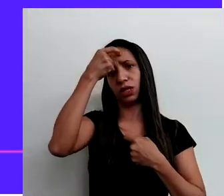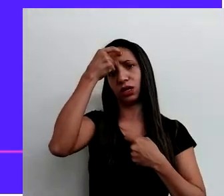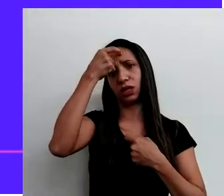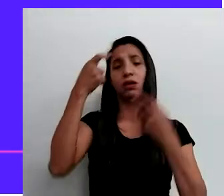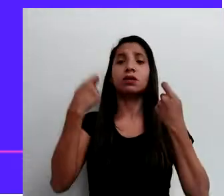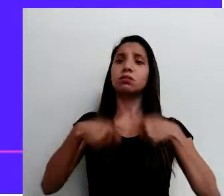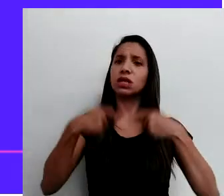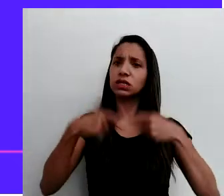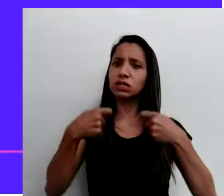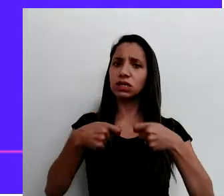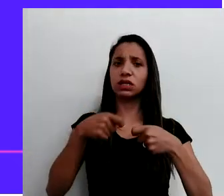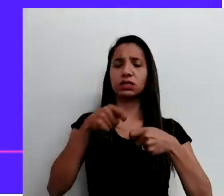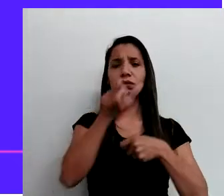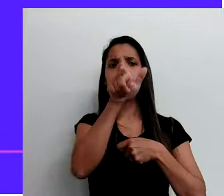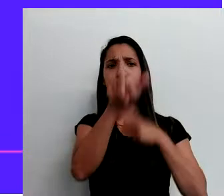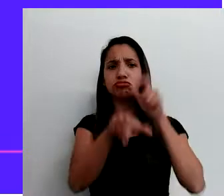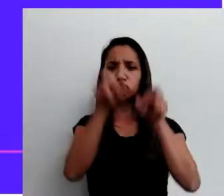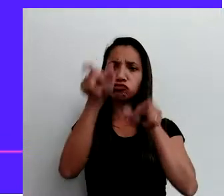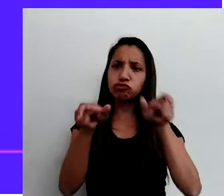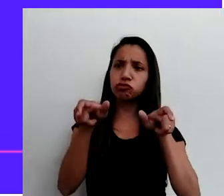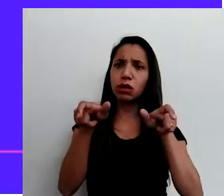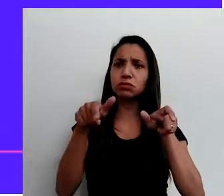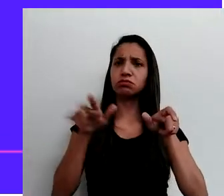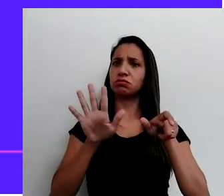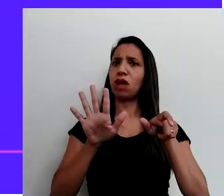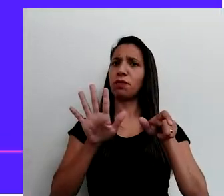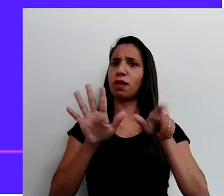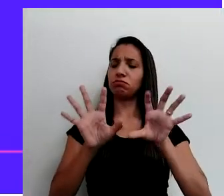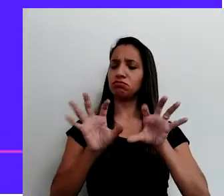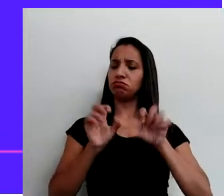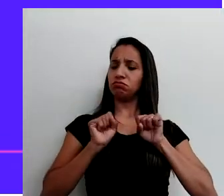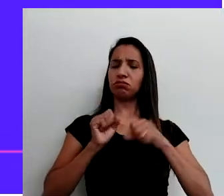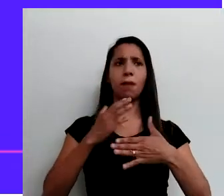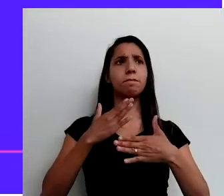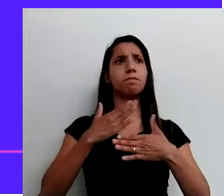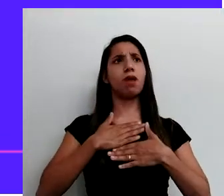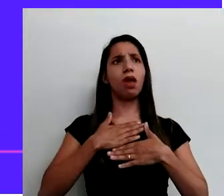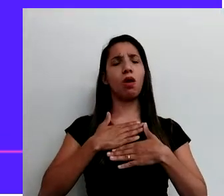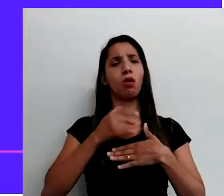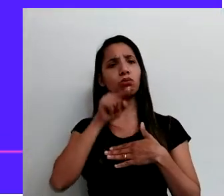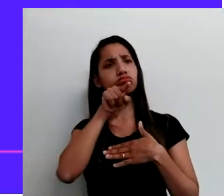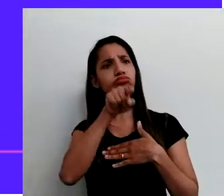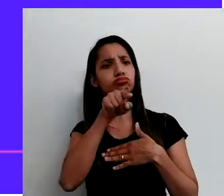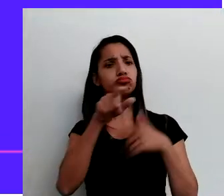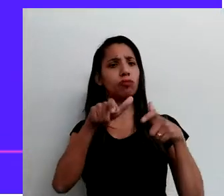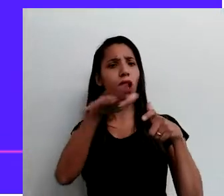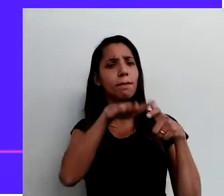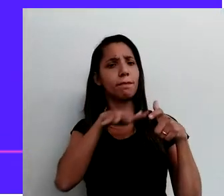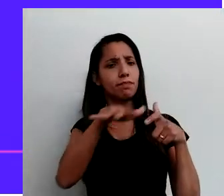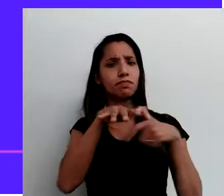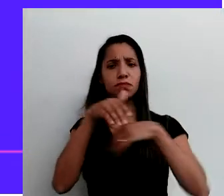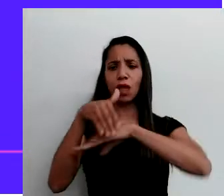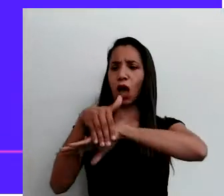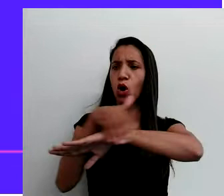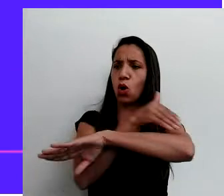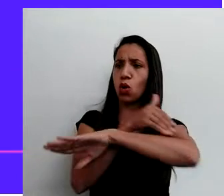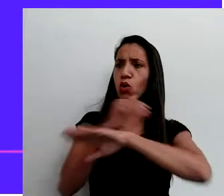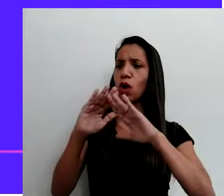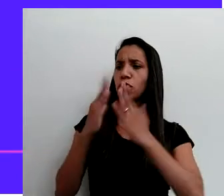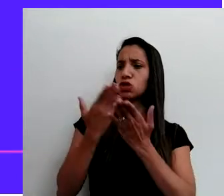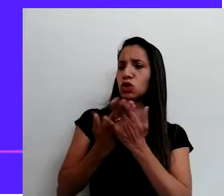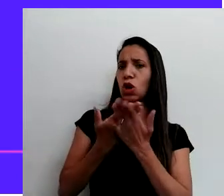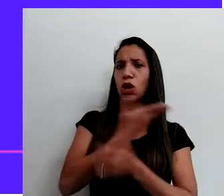propriedade, né, do que é seu, da escola pública, da rua, da convivência, na sua